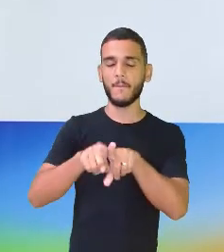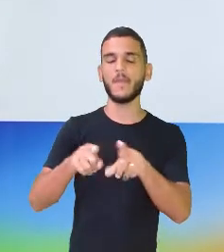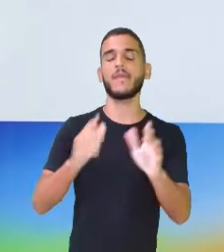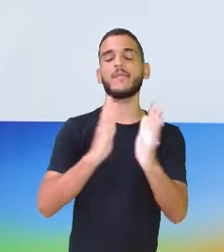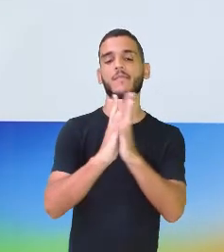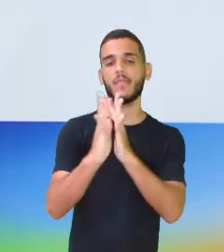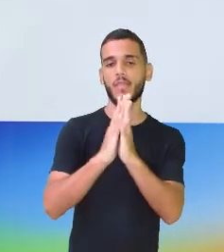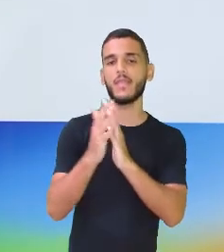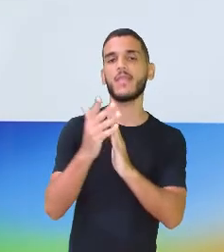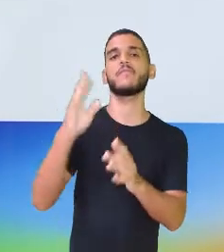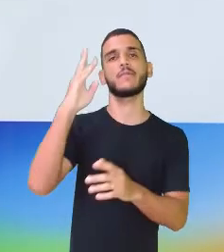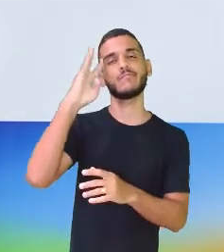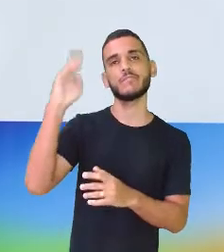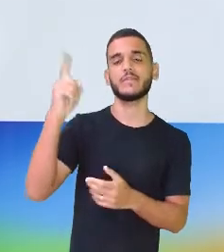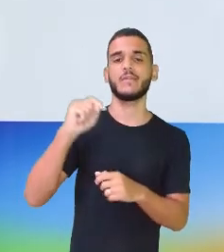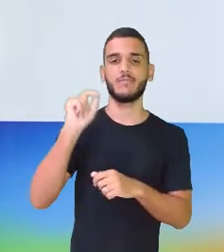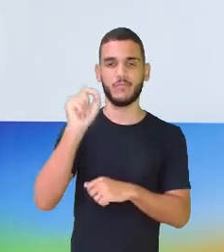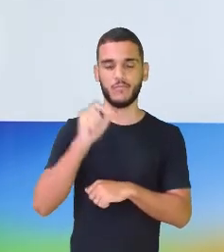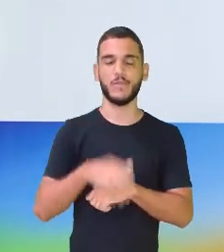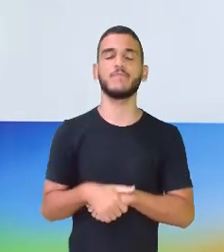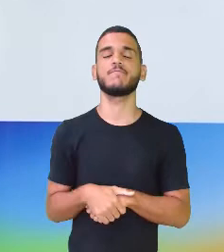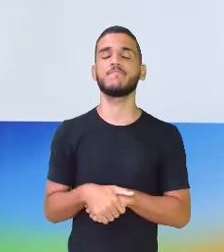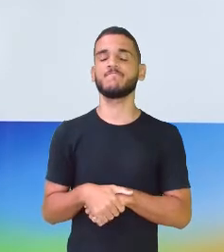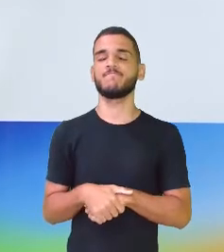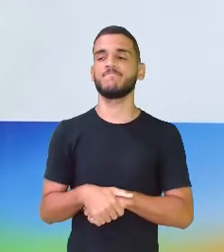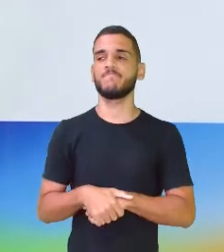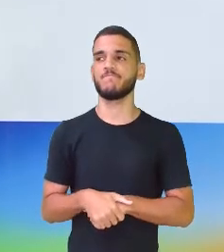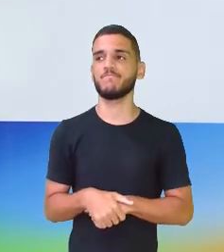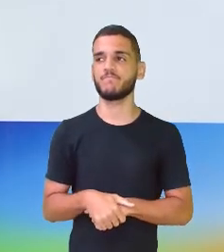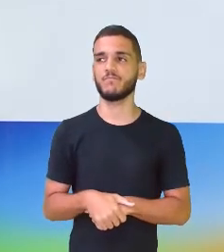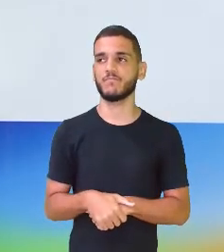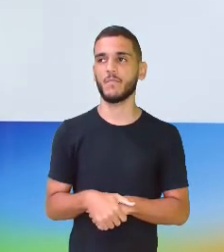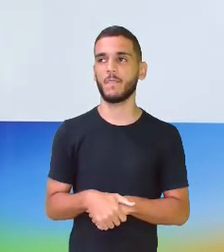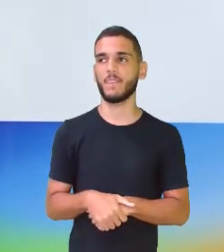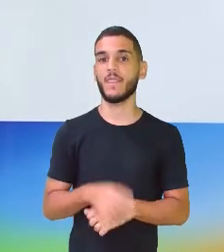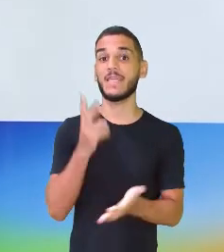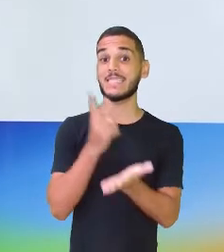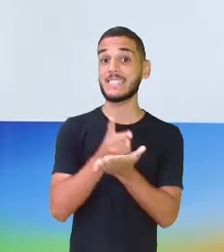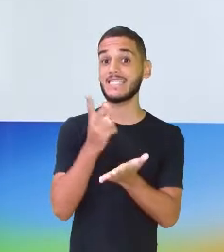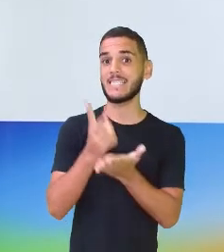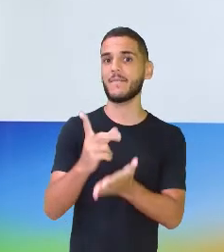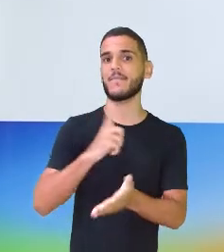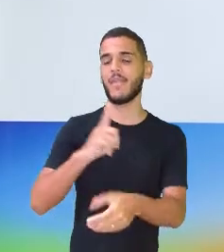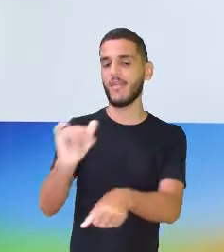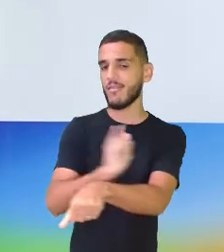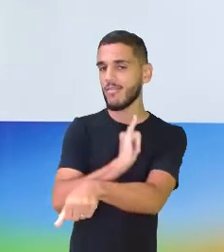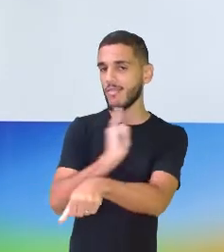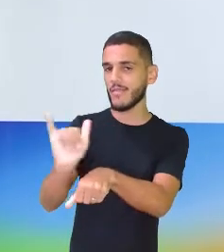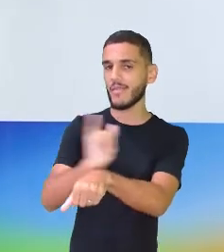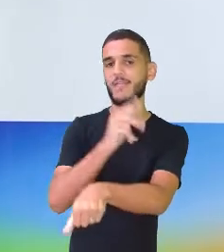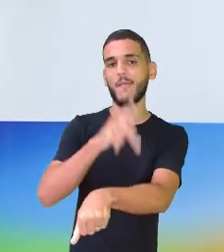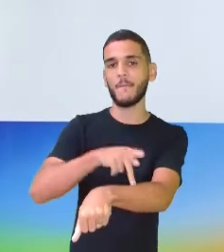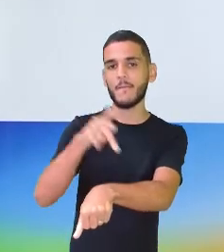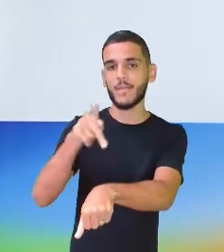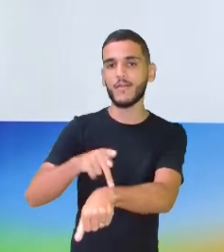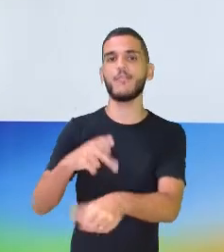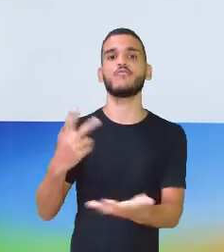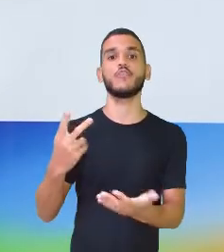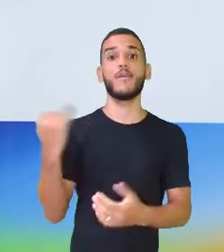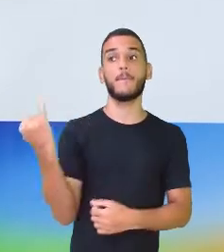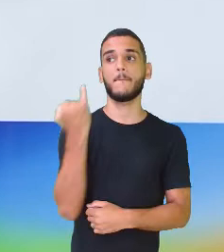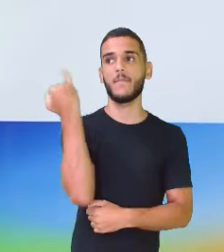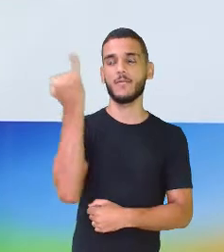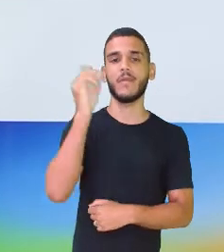estruturar estratégias pedagógicas. Lembrando que vai sempre haver uma estratégia pedagógica significativa para